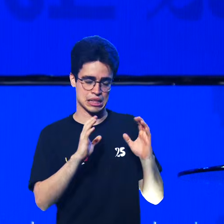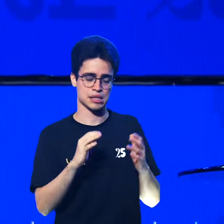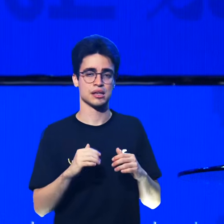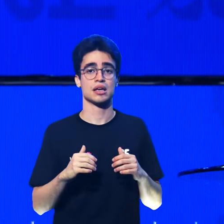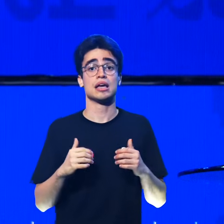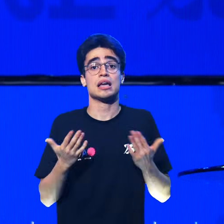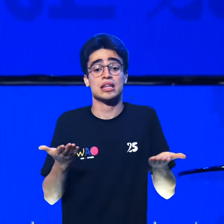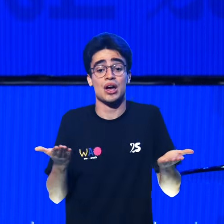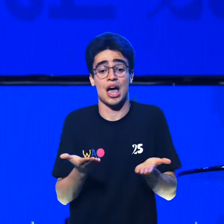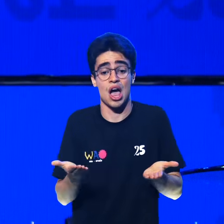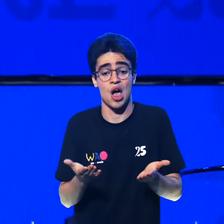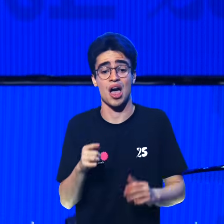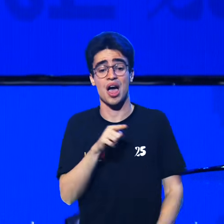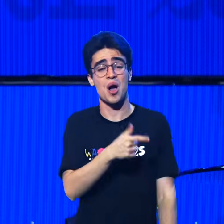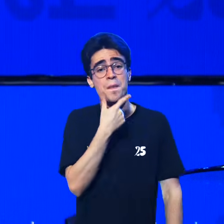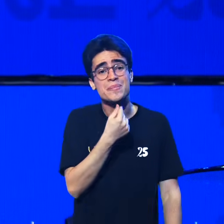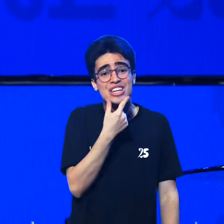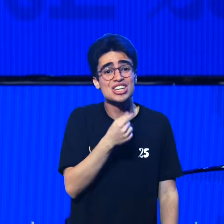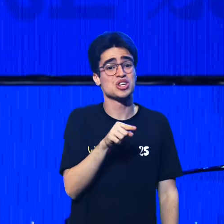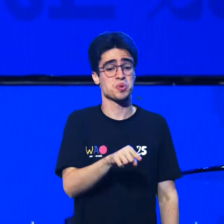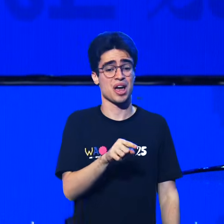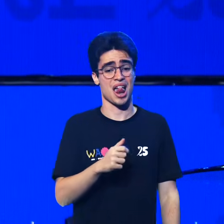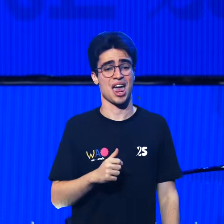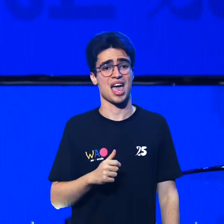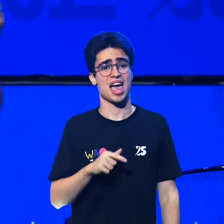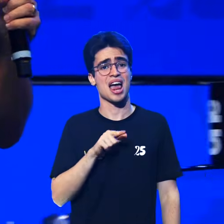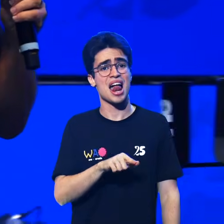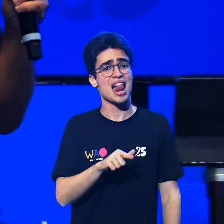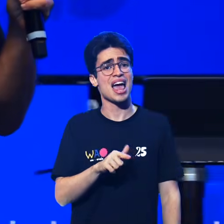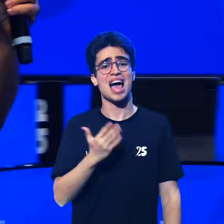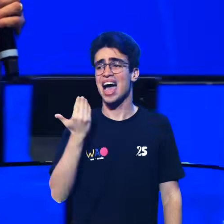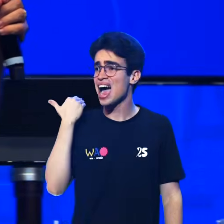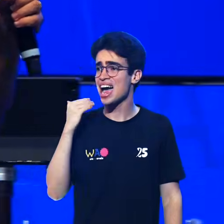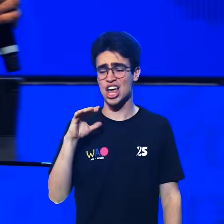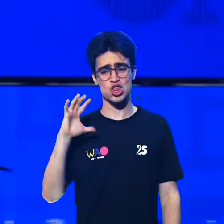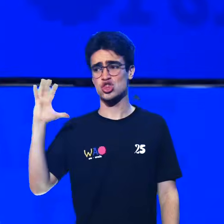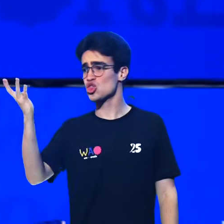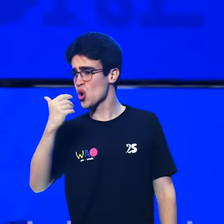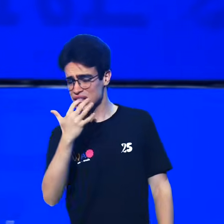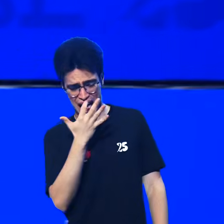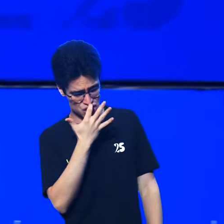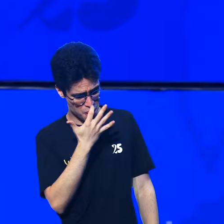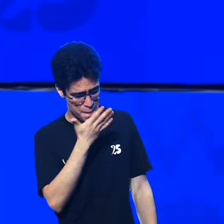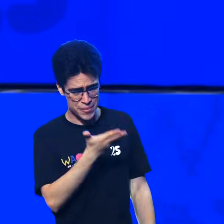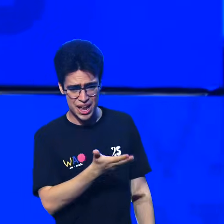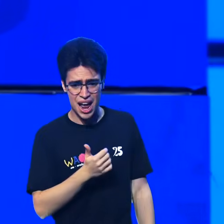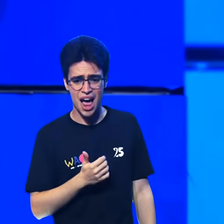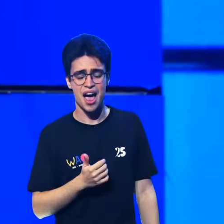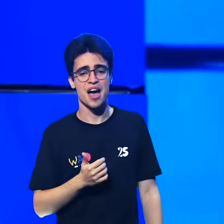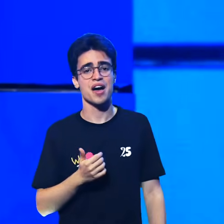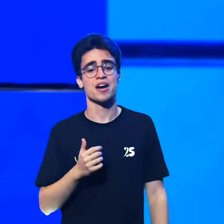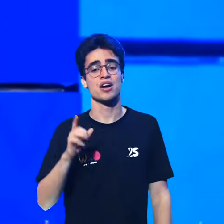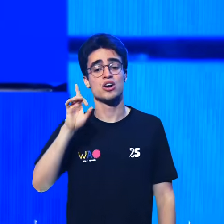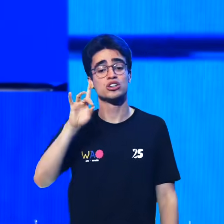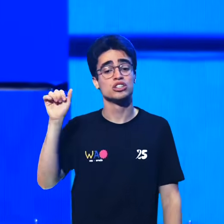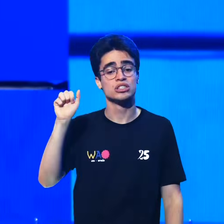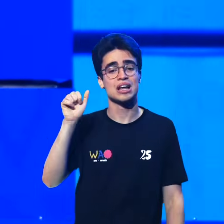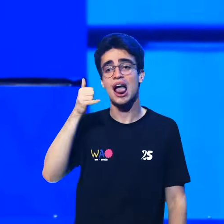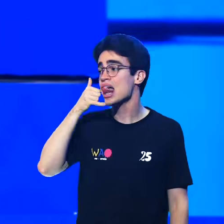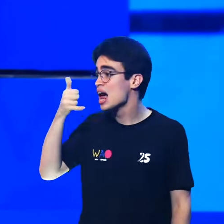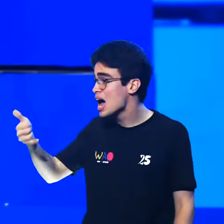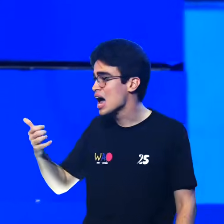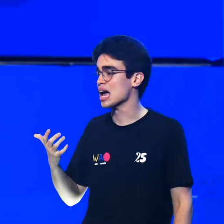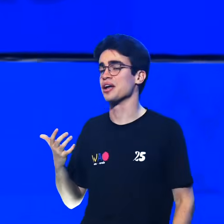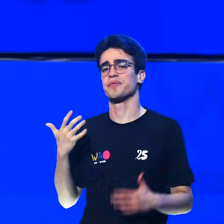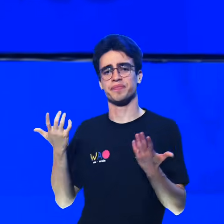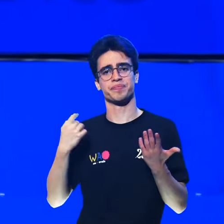nós tínhamos um menino que era um menino que todo mundo admirava. O dia que nós recebemos a ligação e nós fomos